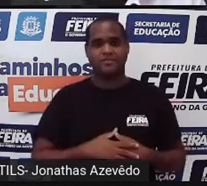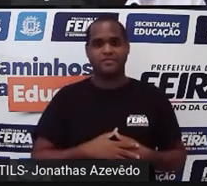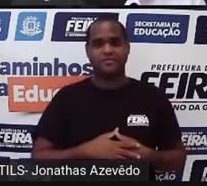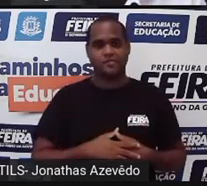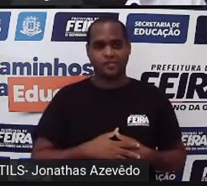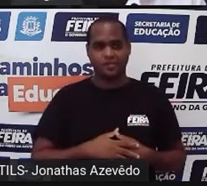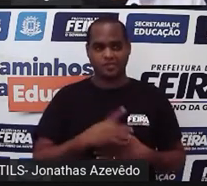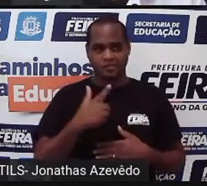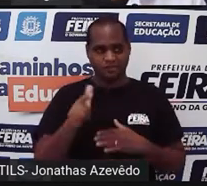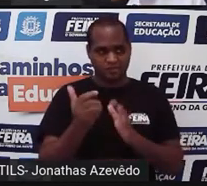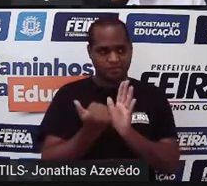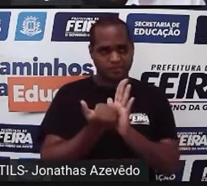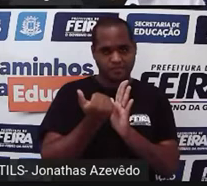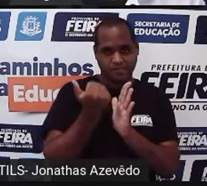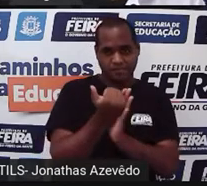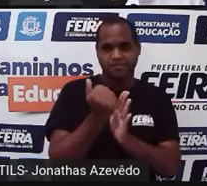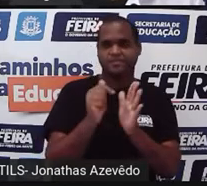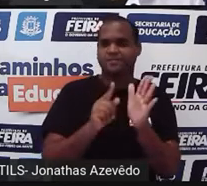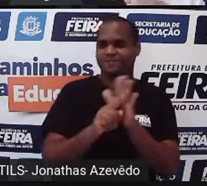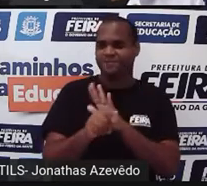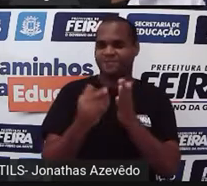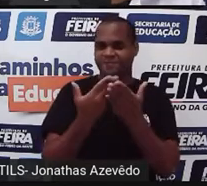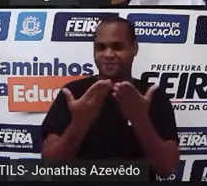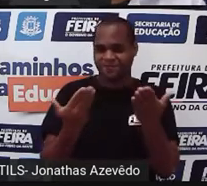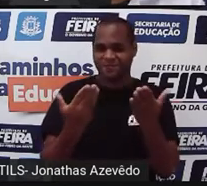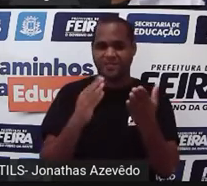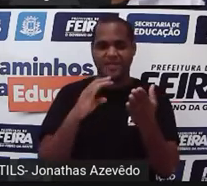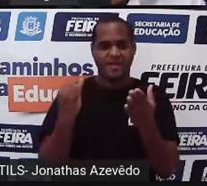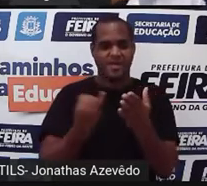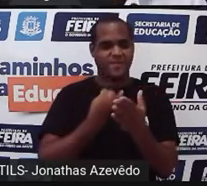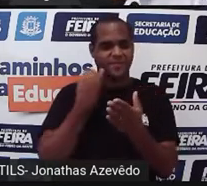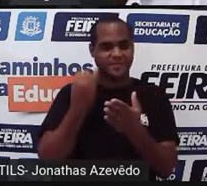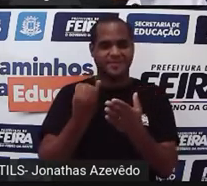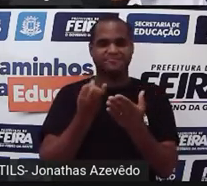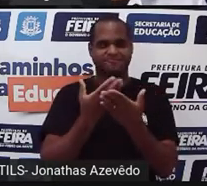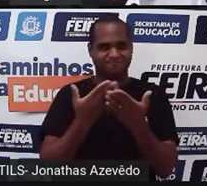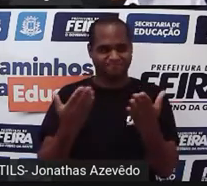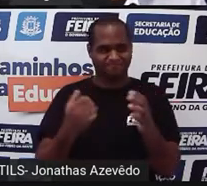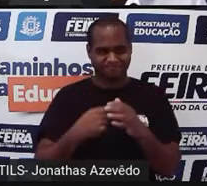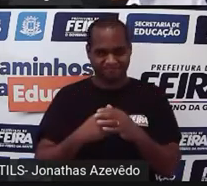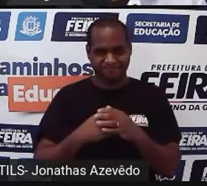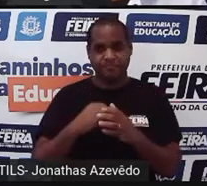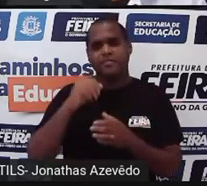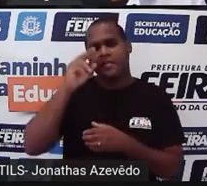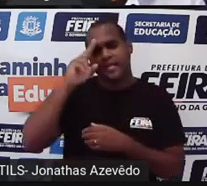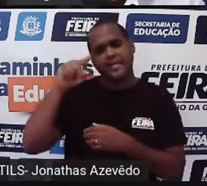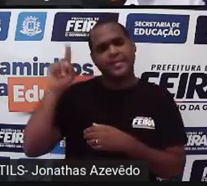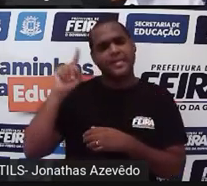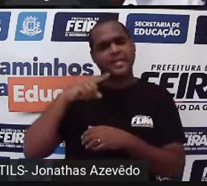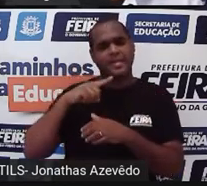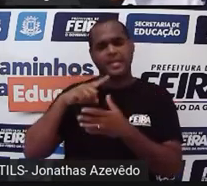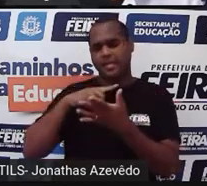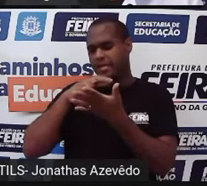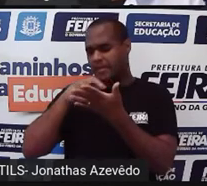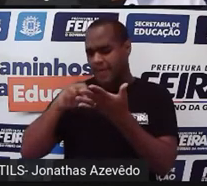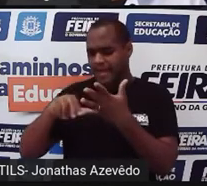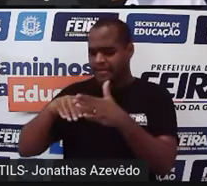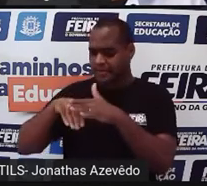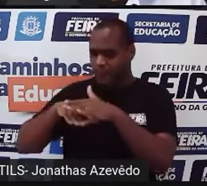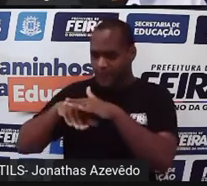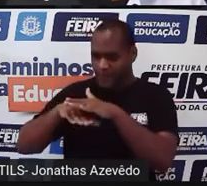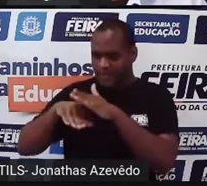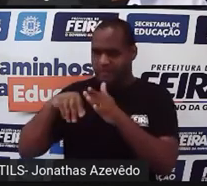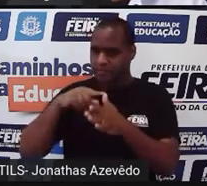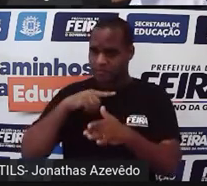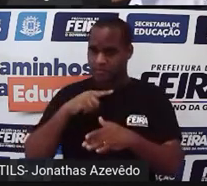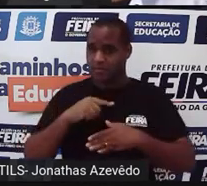E mais uma pergunta, e essa daqui é muito importante. Você lembra onde você guarda seus pertences?